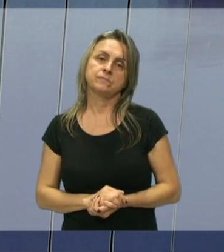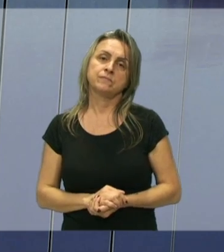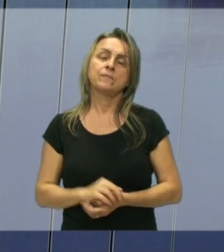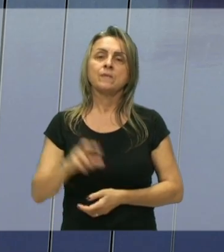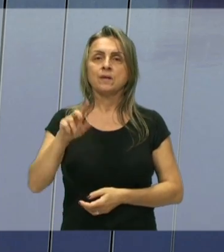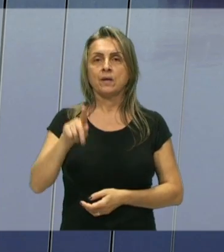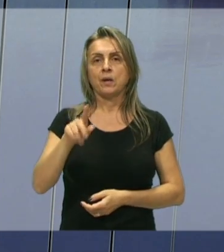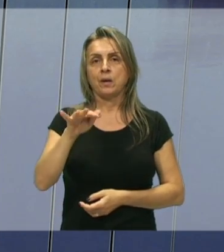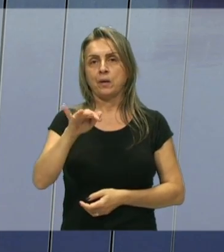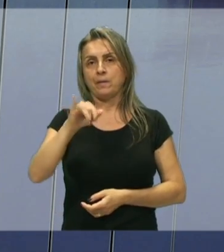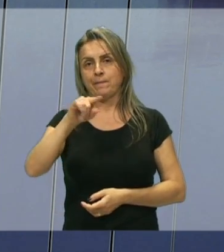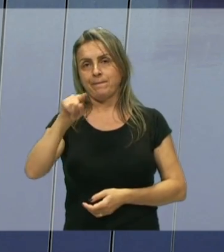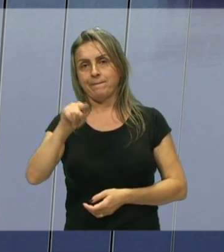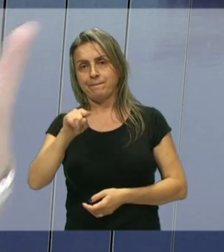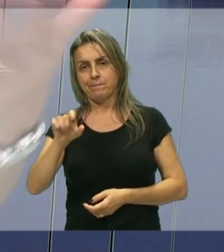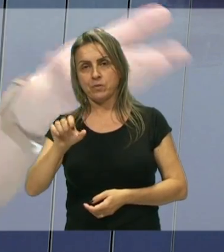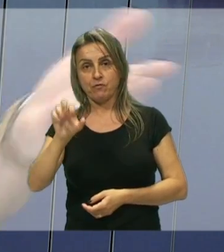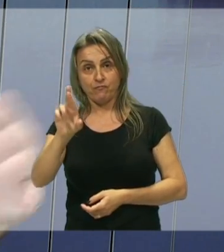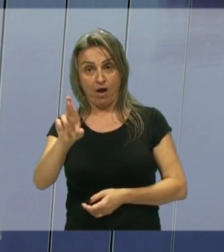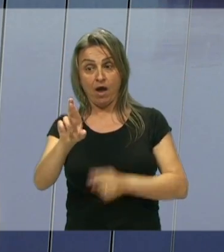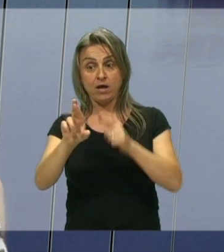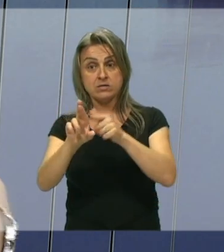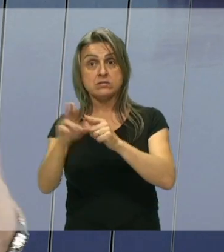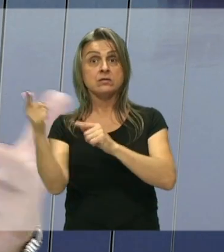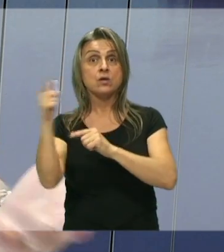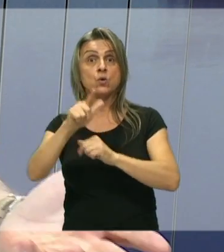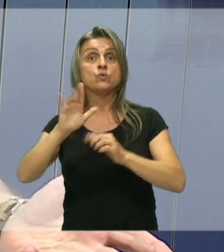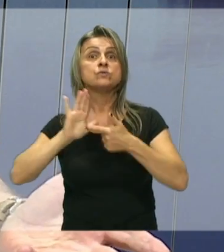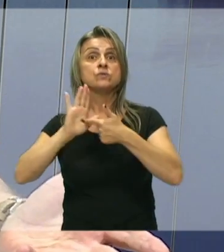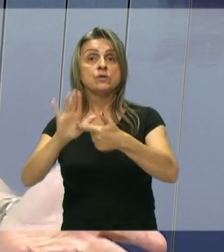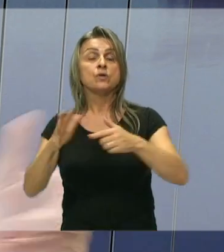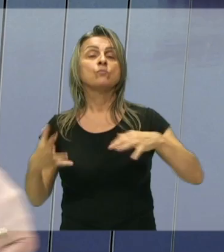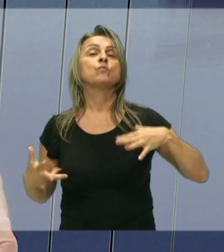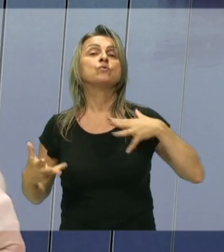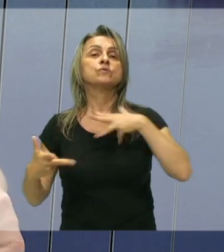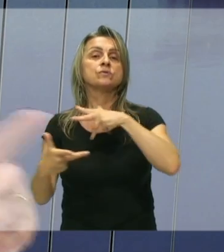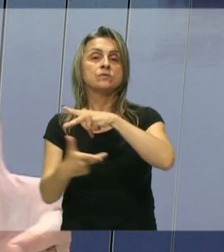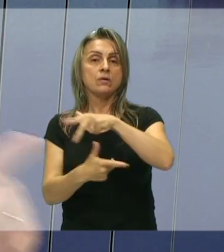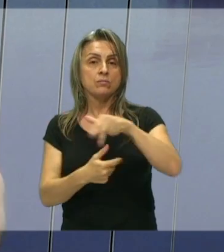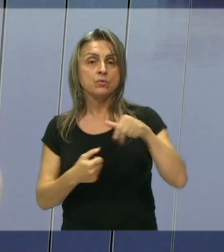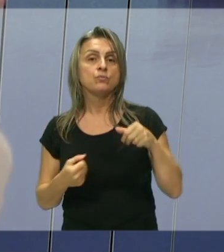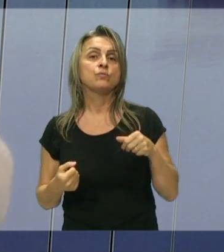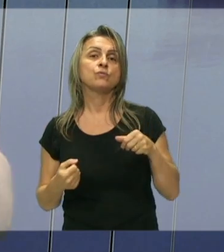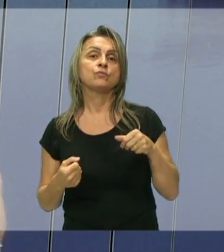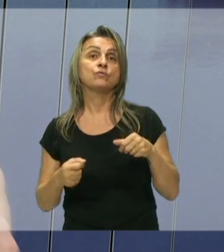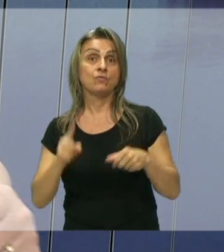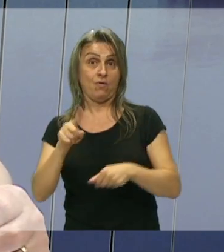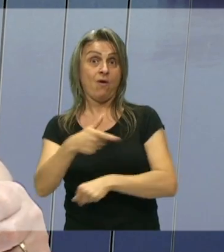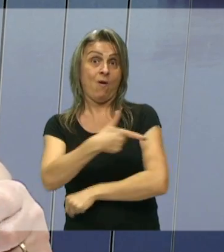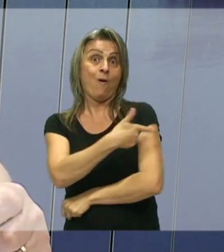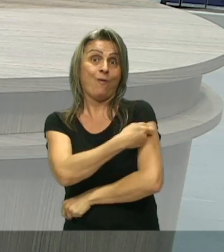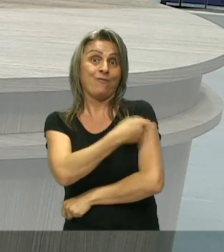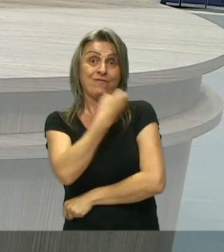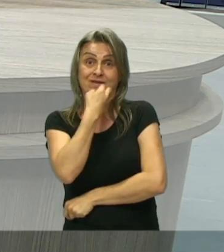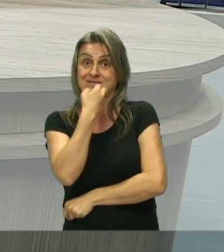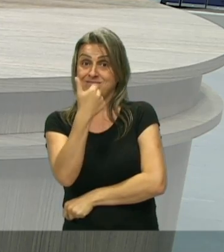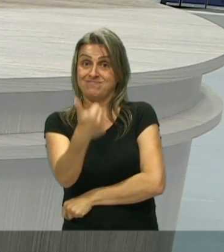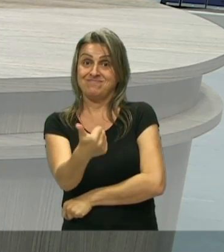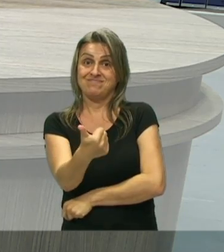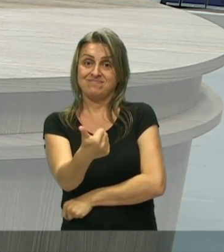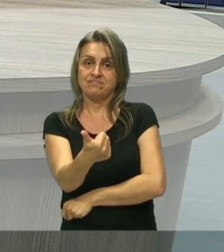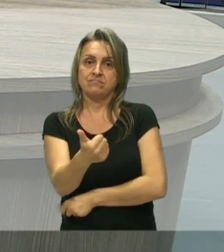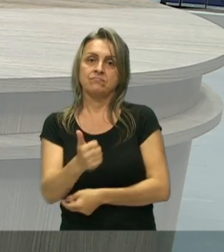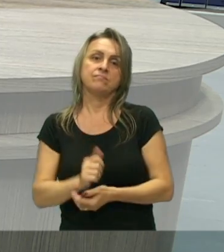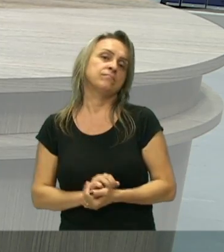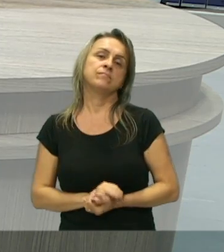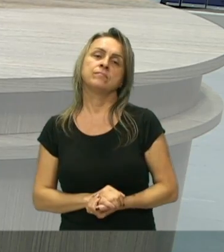provar ou mostrar para o mundo, nós seríamos a grande propaganda da Pfizer, dizer, olha, a vacina é boa. E em